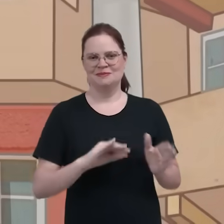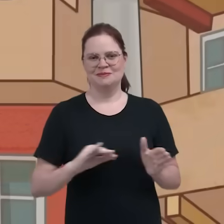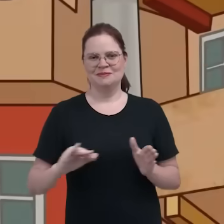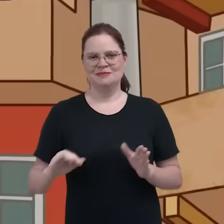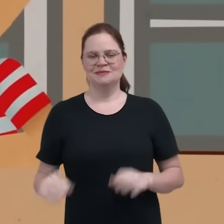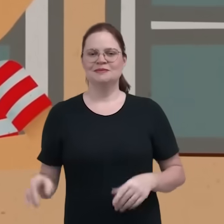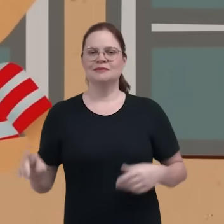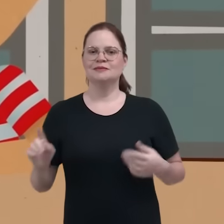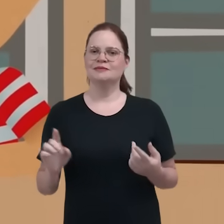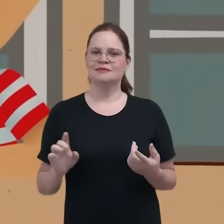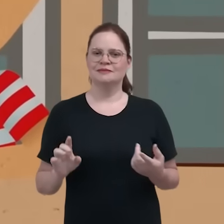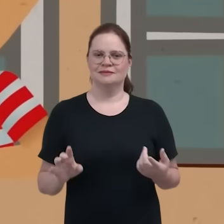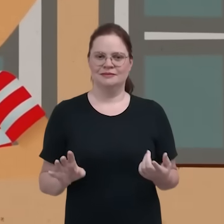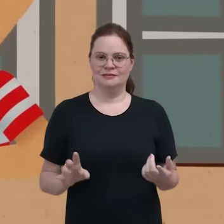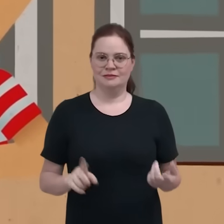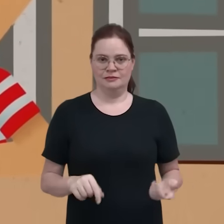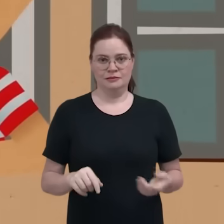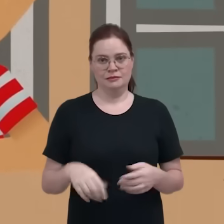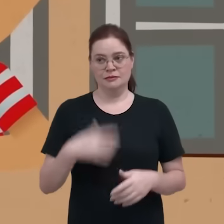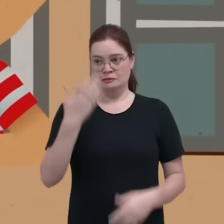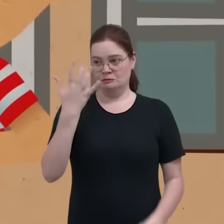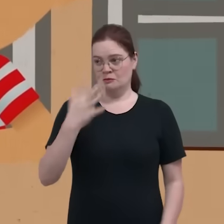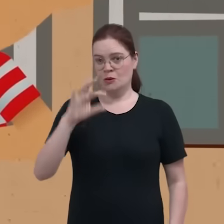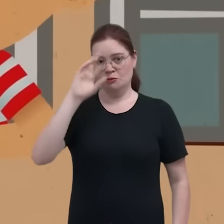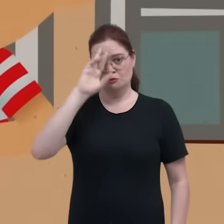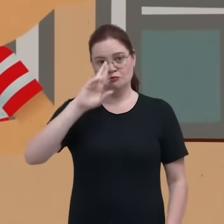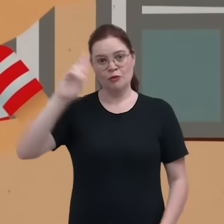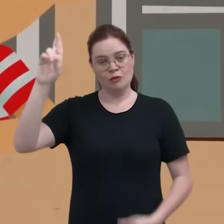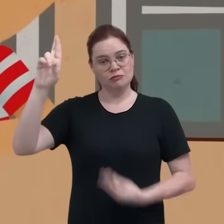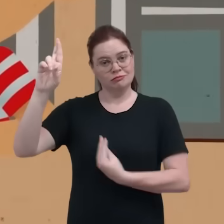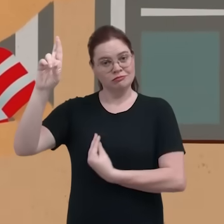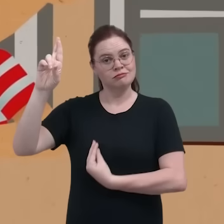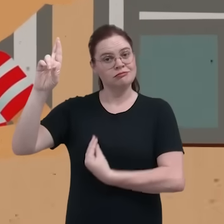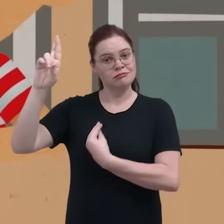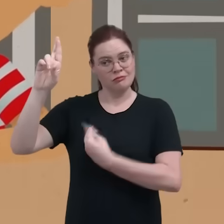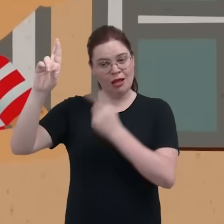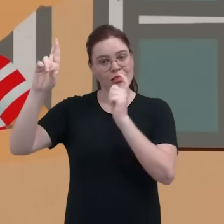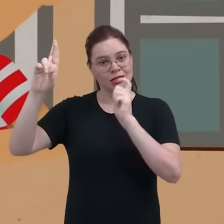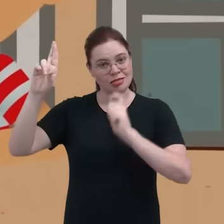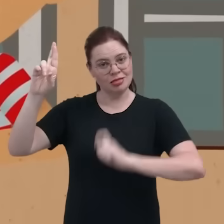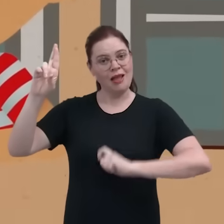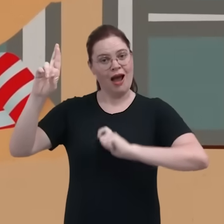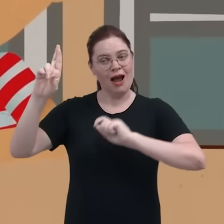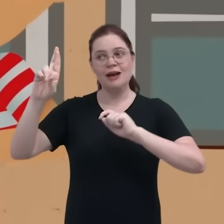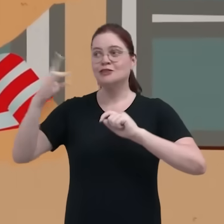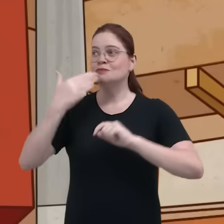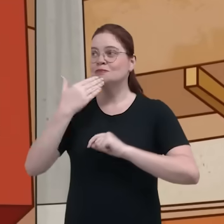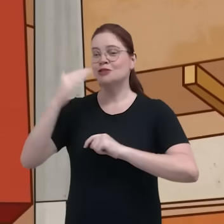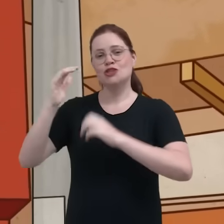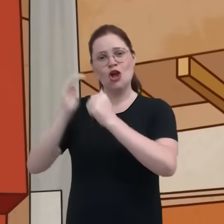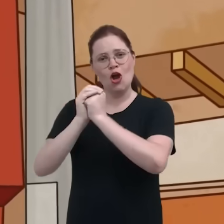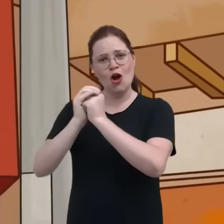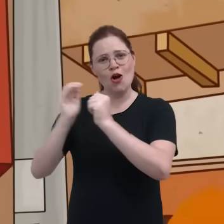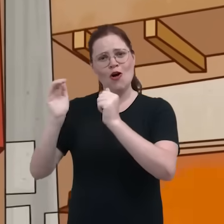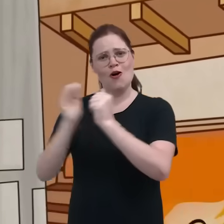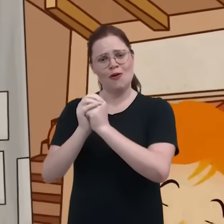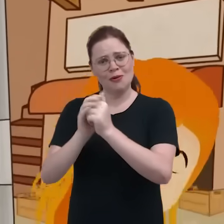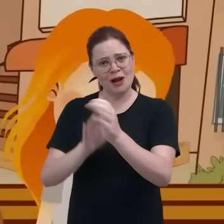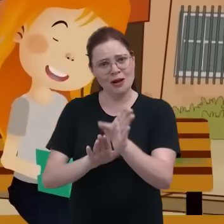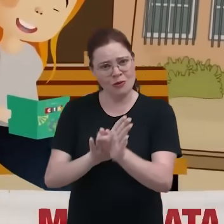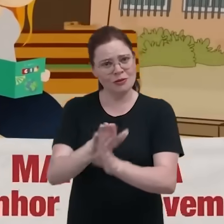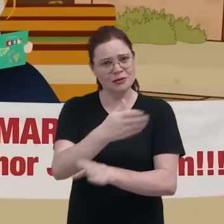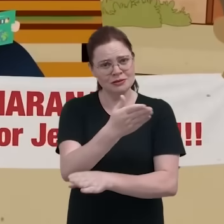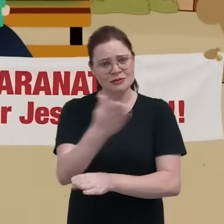classes. Buscai ao Senhor enquanto se pode achar,